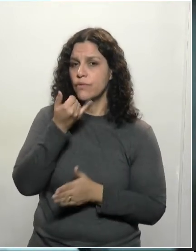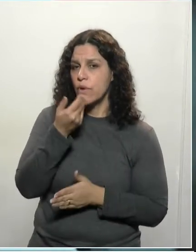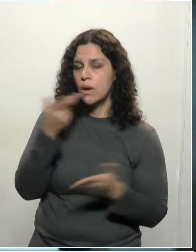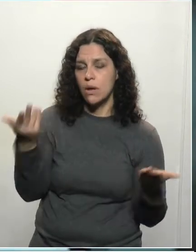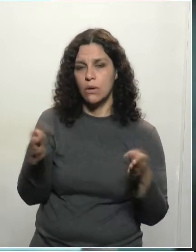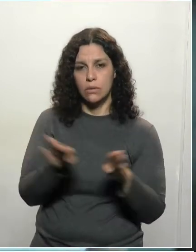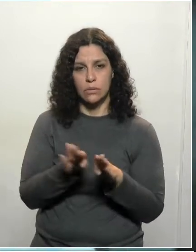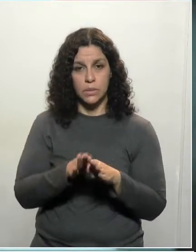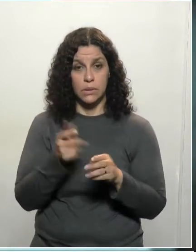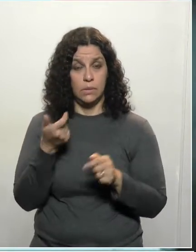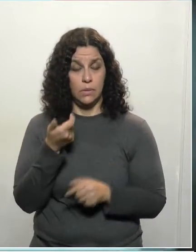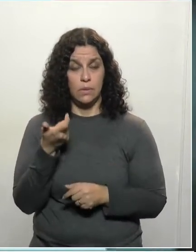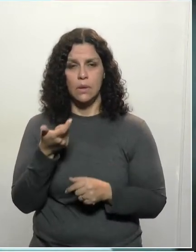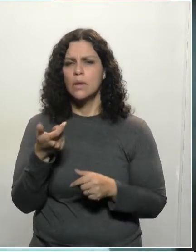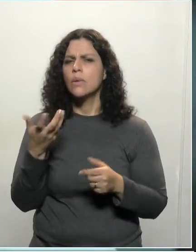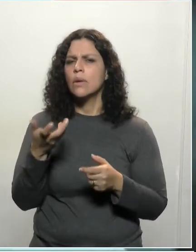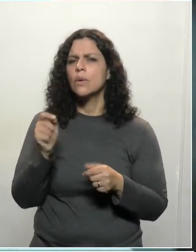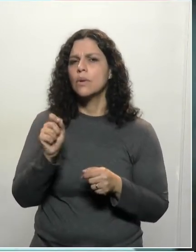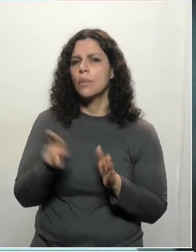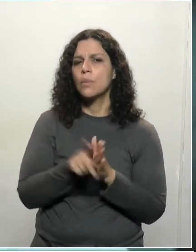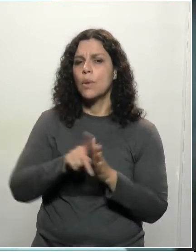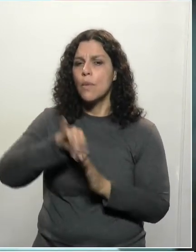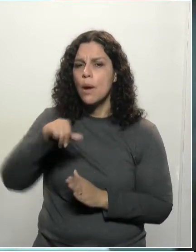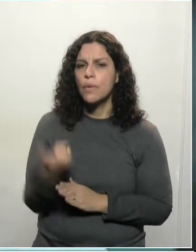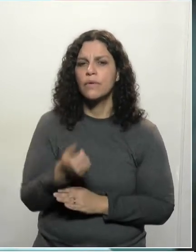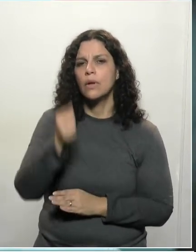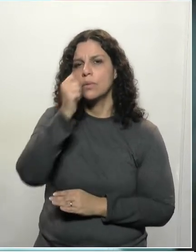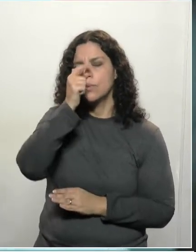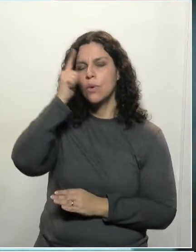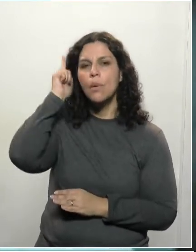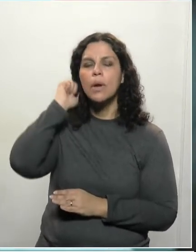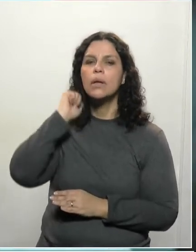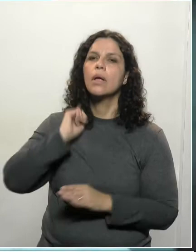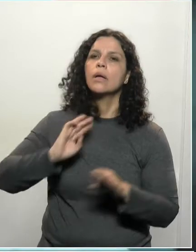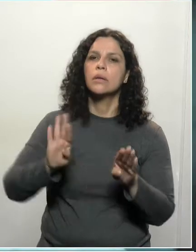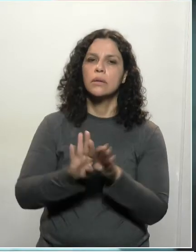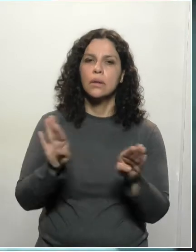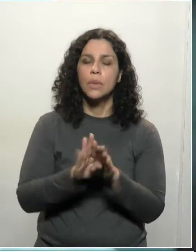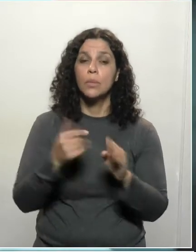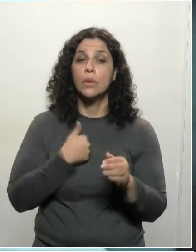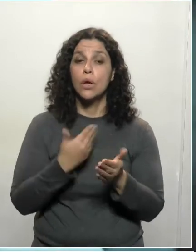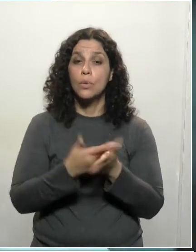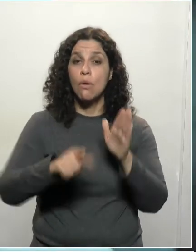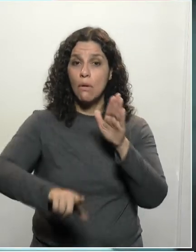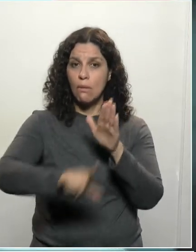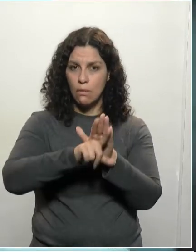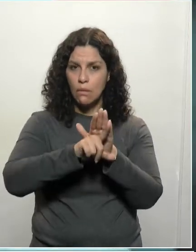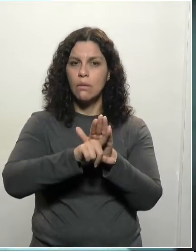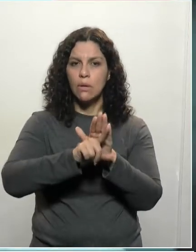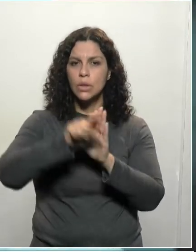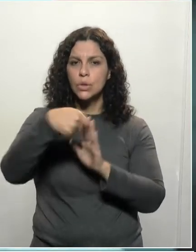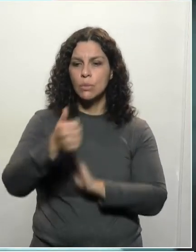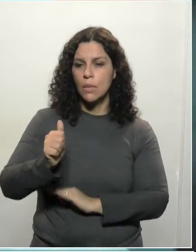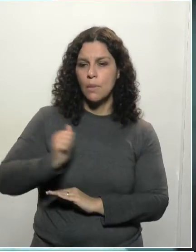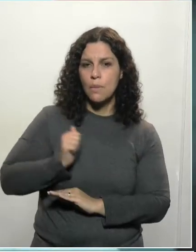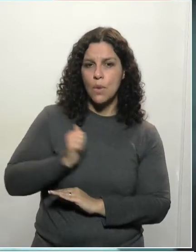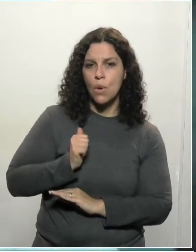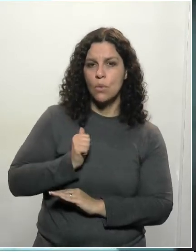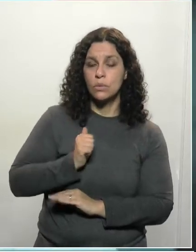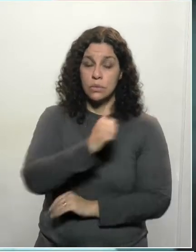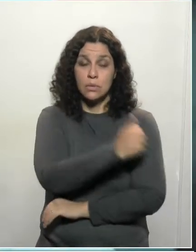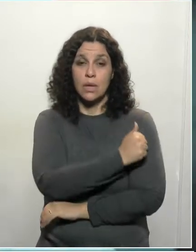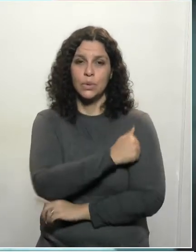queria aqui pegar o gancho do deputado Romanelli, saudá-lo pela iniciativa da lei das bolsas para os